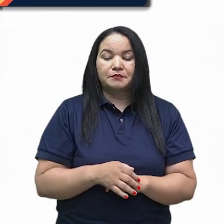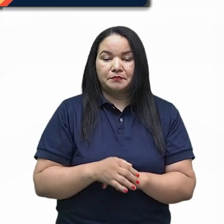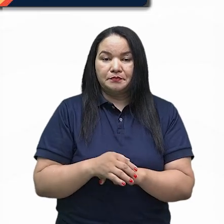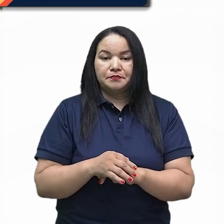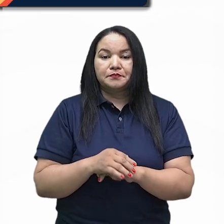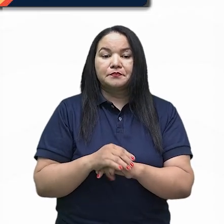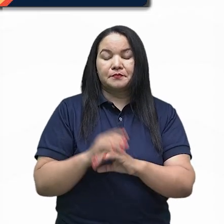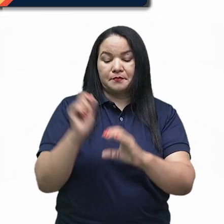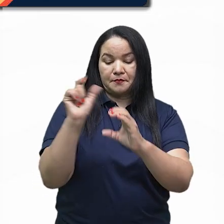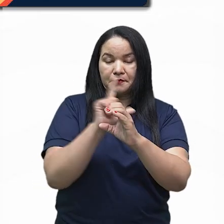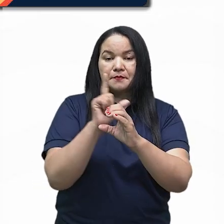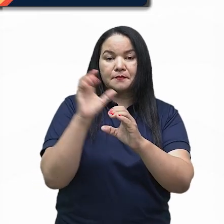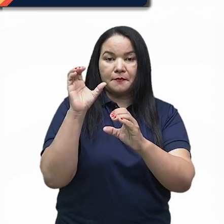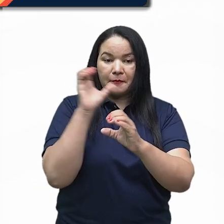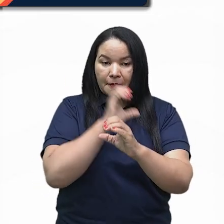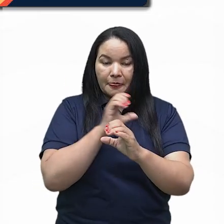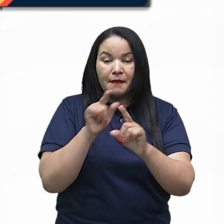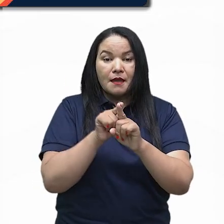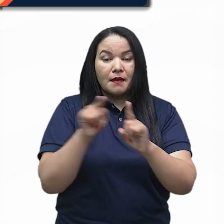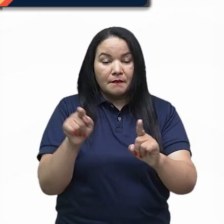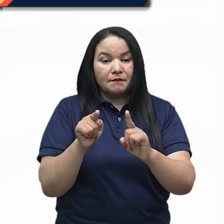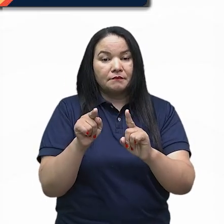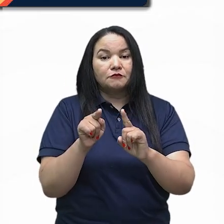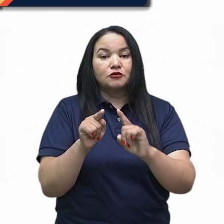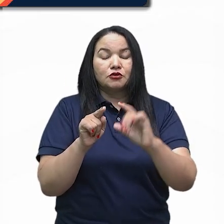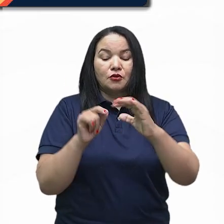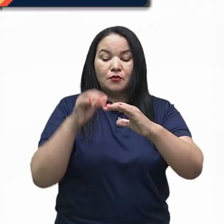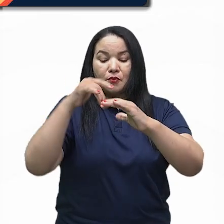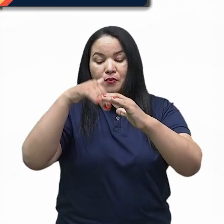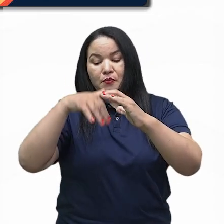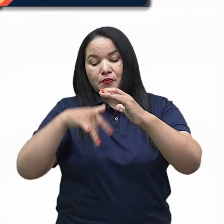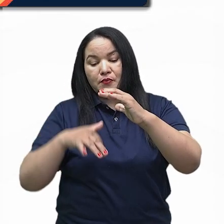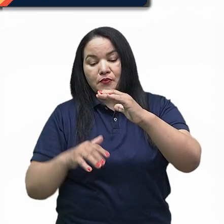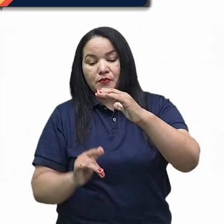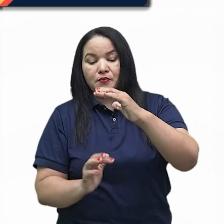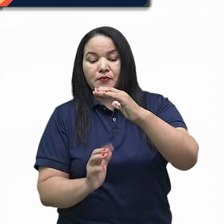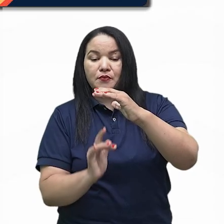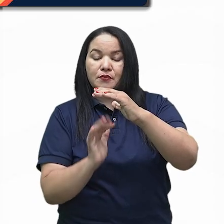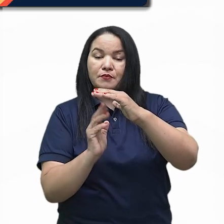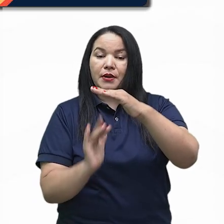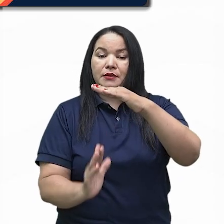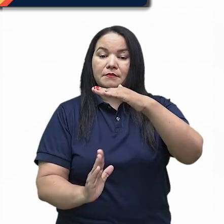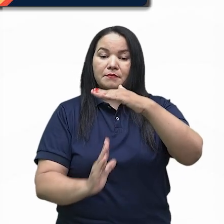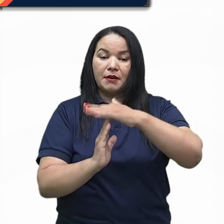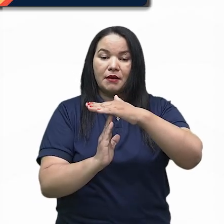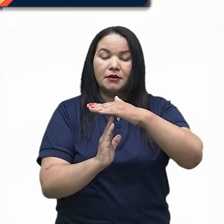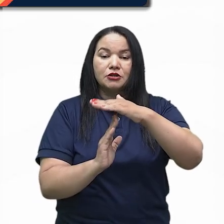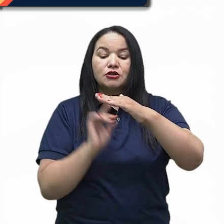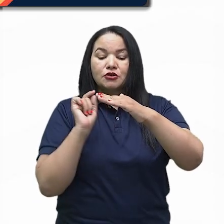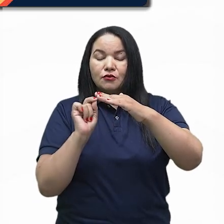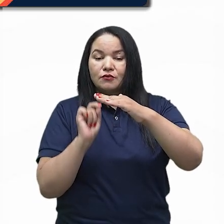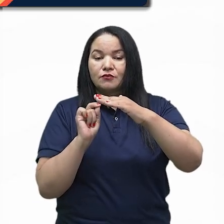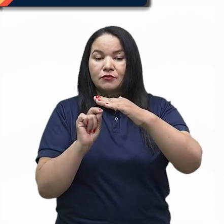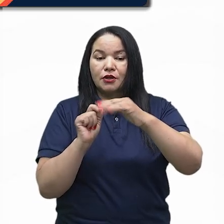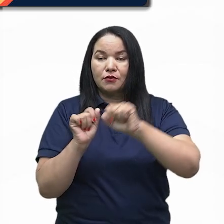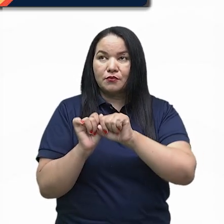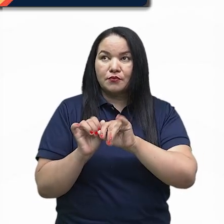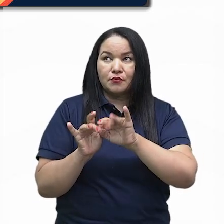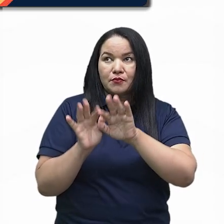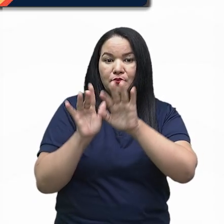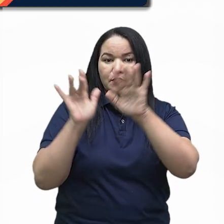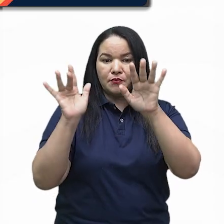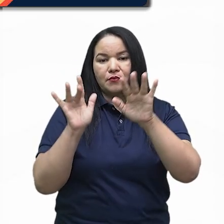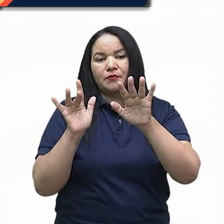efeito estufa, eles retêm esse calor e eles impedem, né, que ele se dissipe totalmente